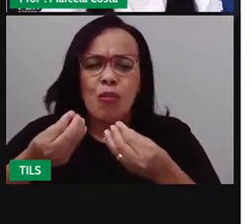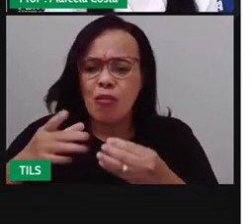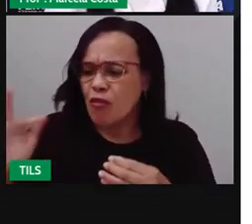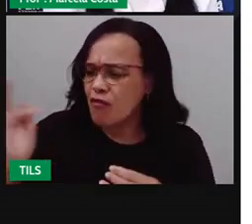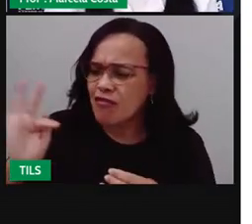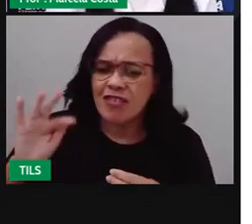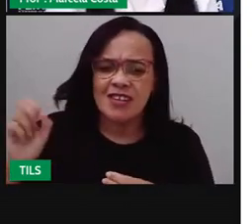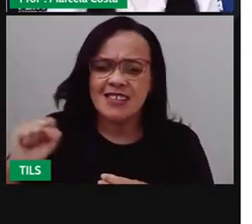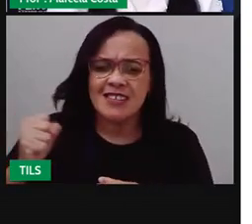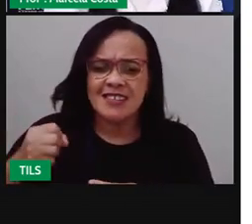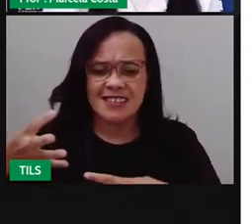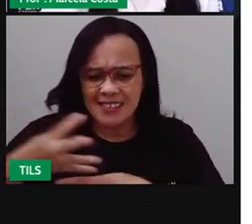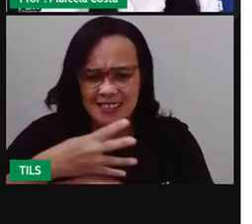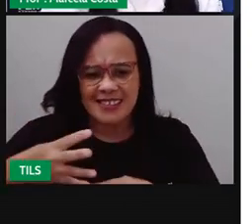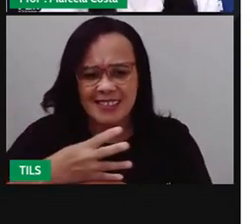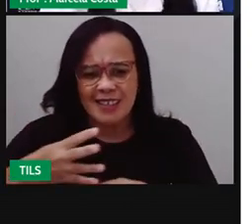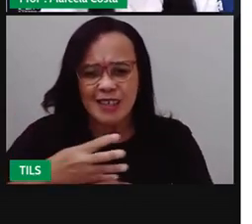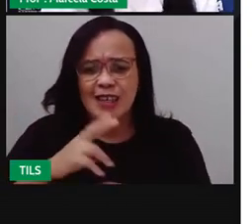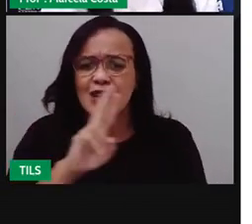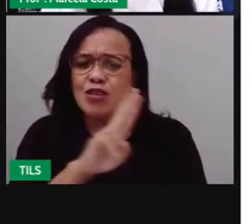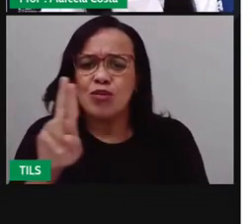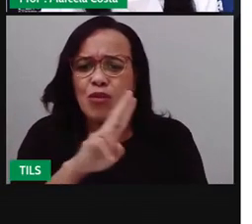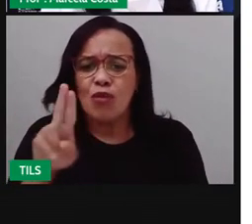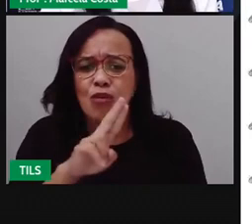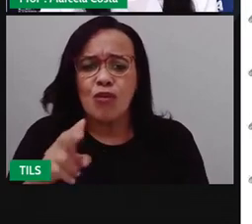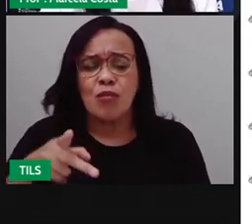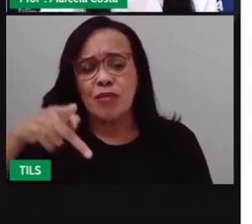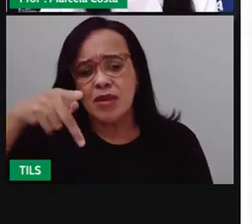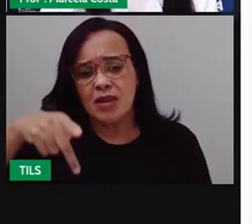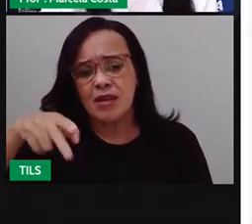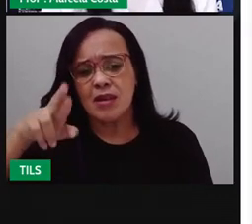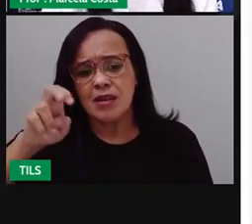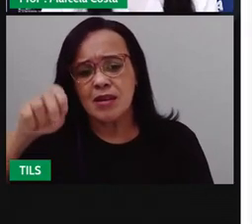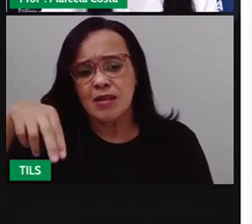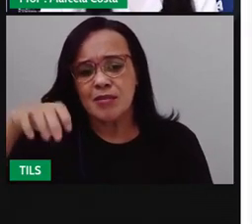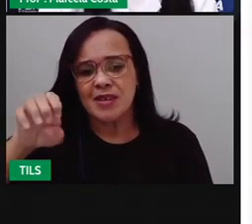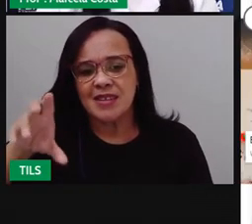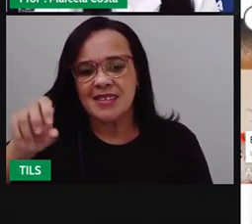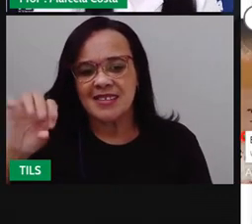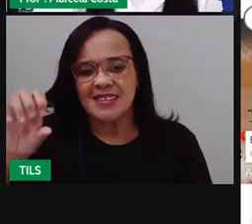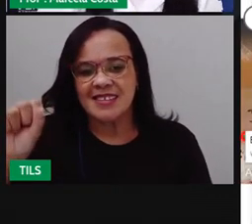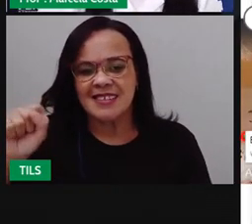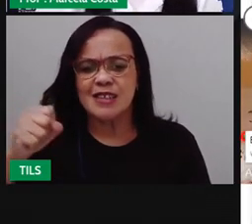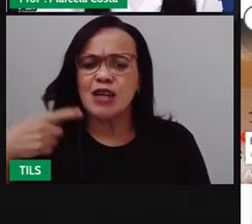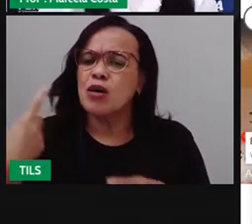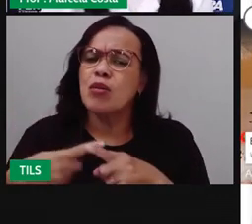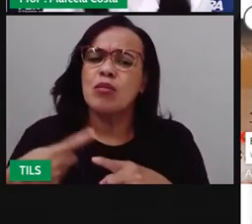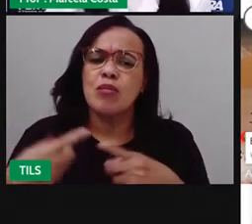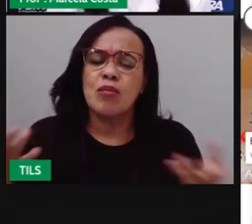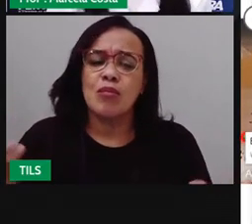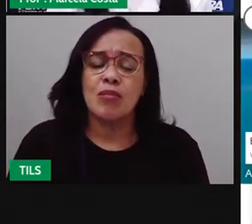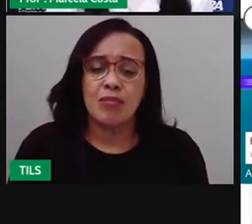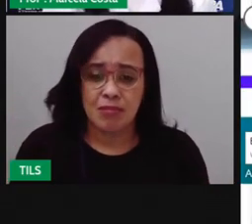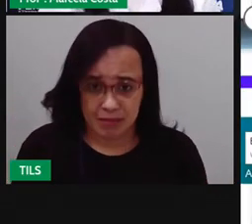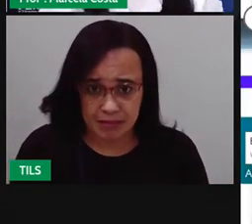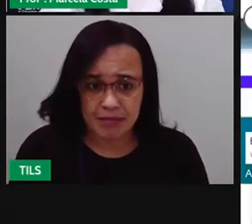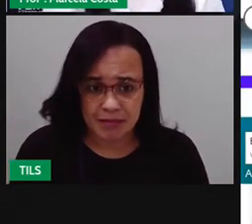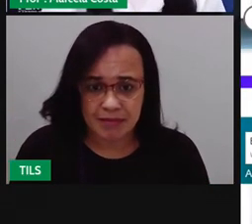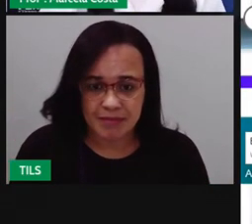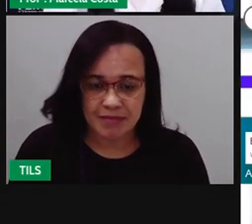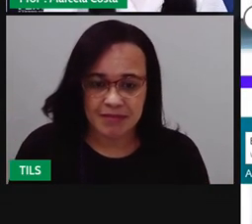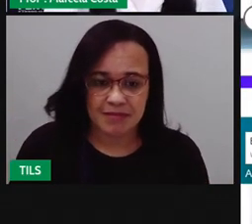Sertão, por Rui Barbosa. Então, olha,